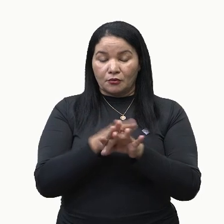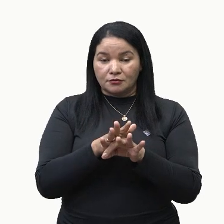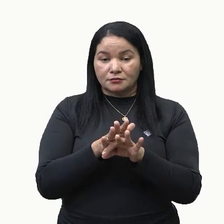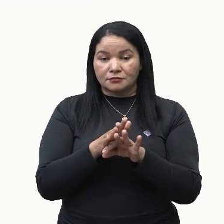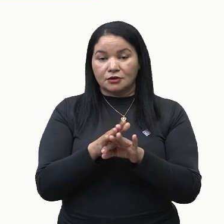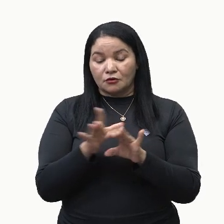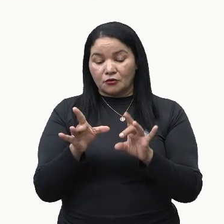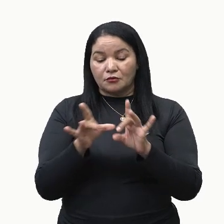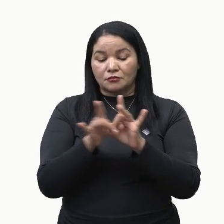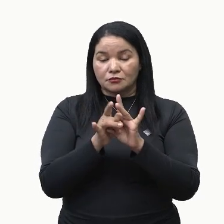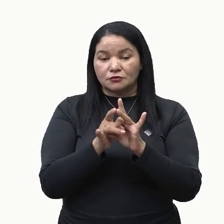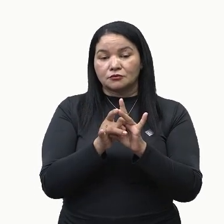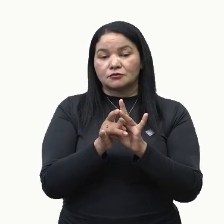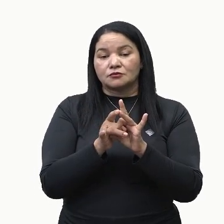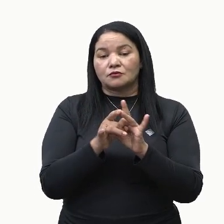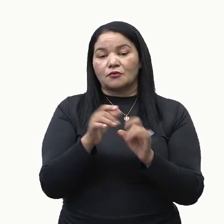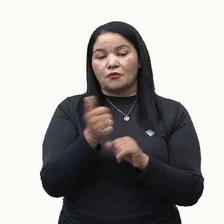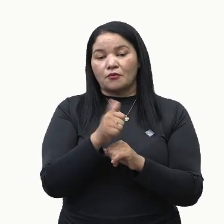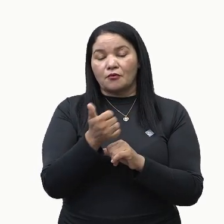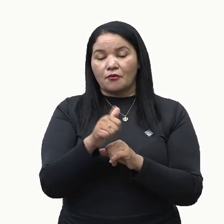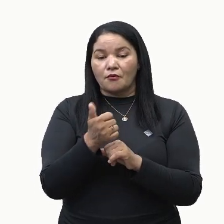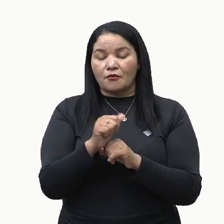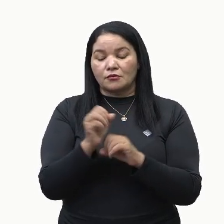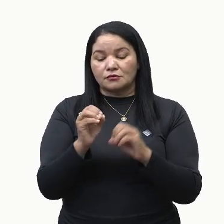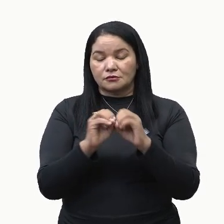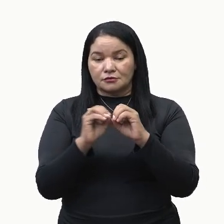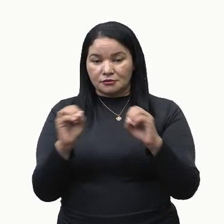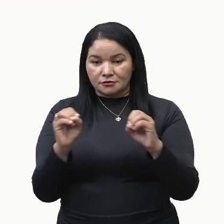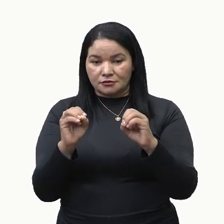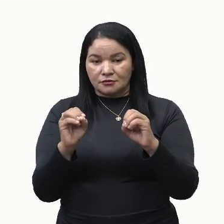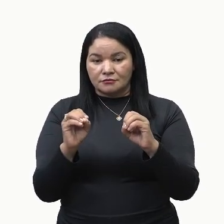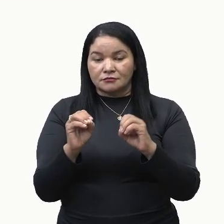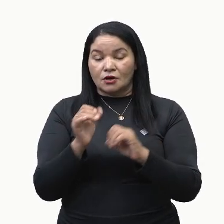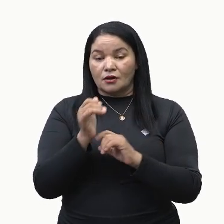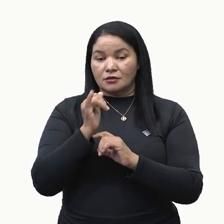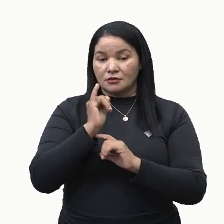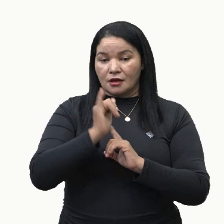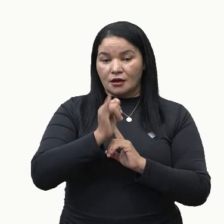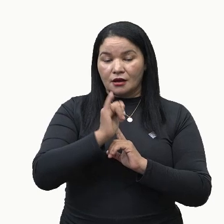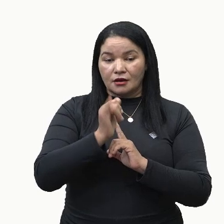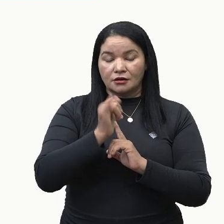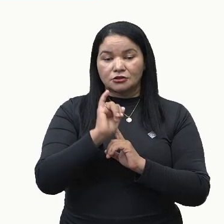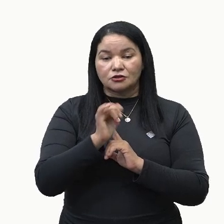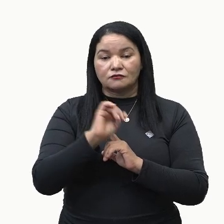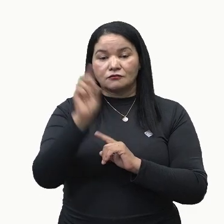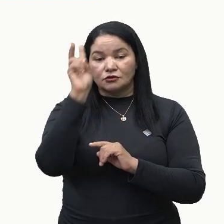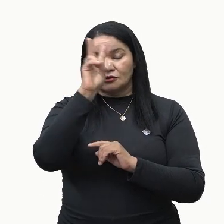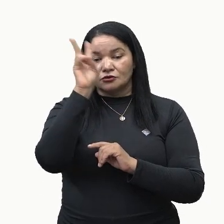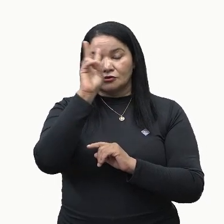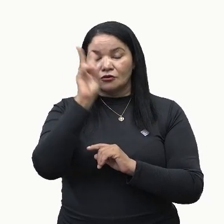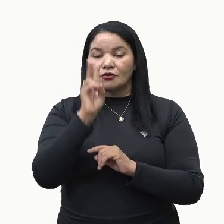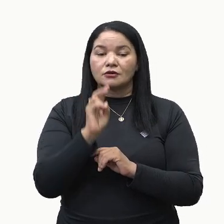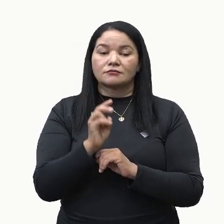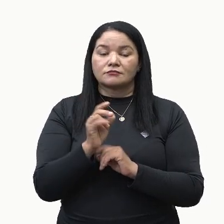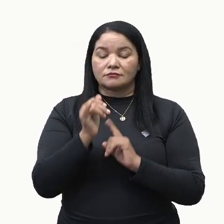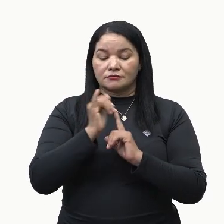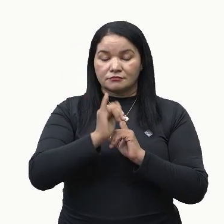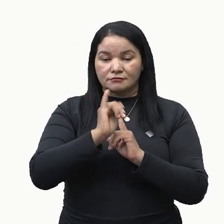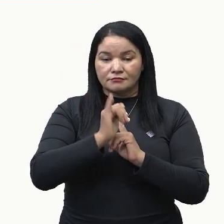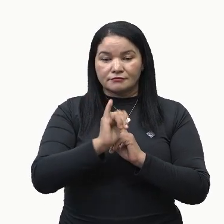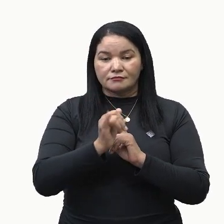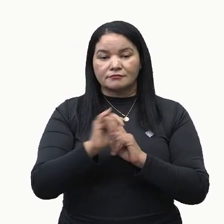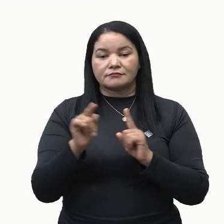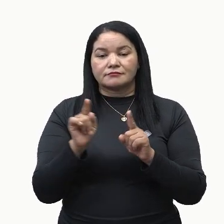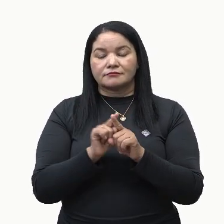por 11 orações, compondo aí uma narrativa, compondo uma história, desenrolando